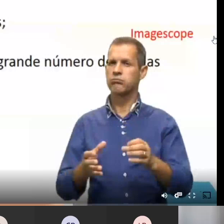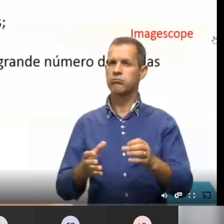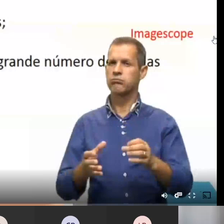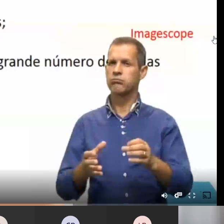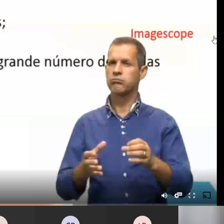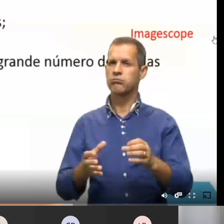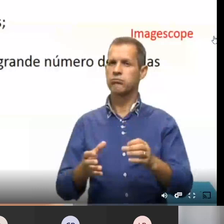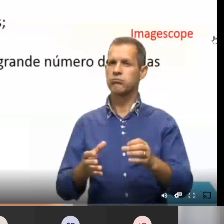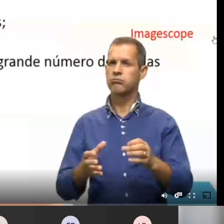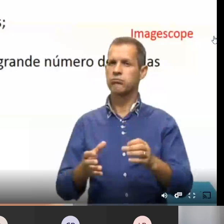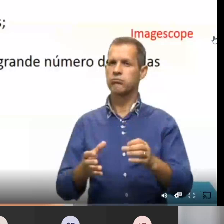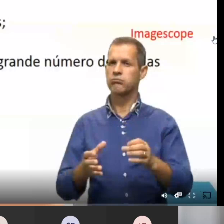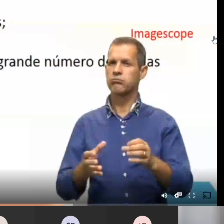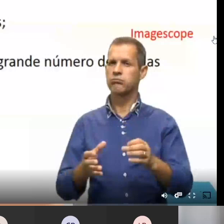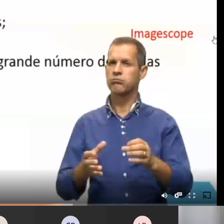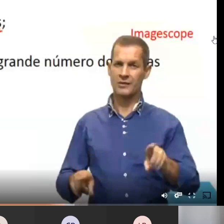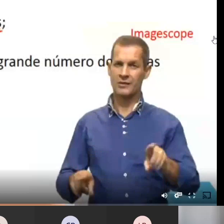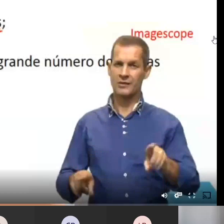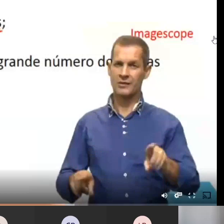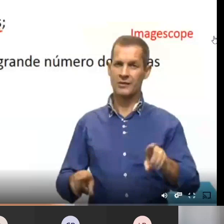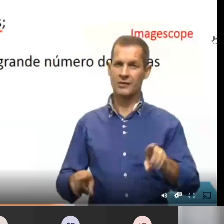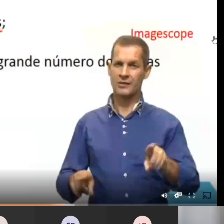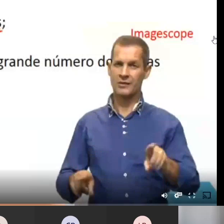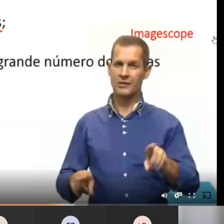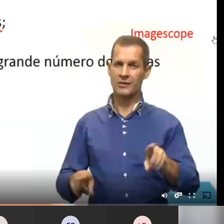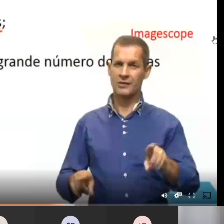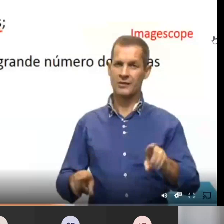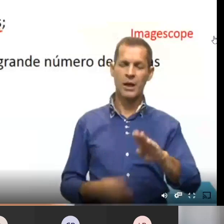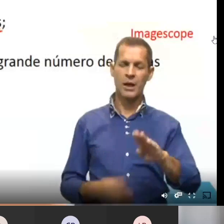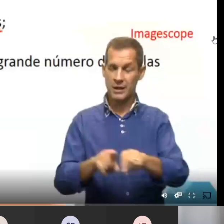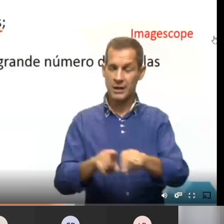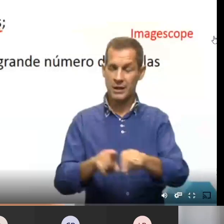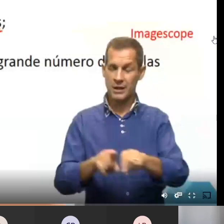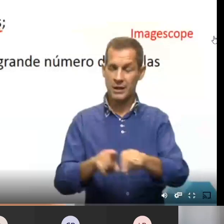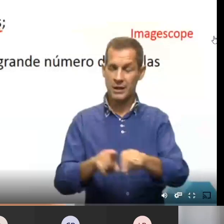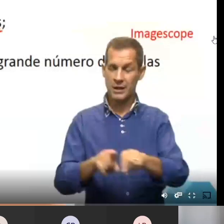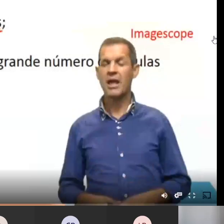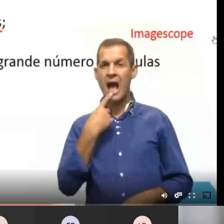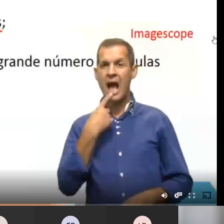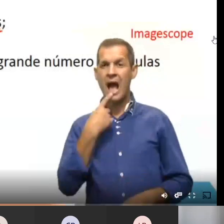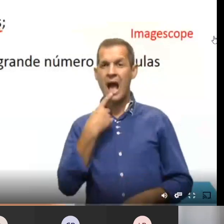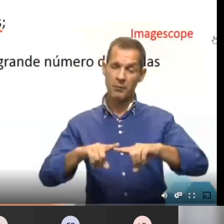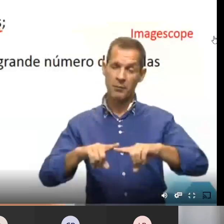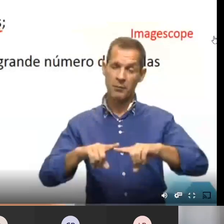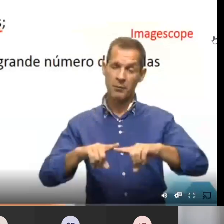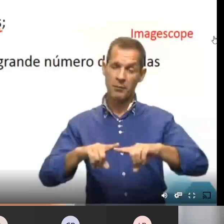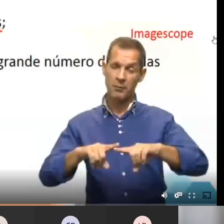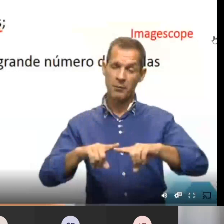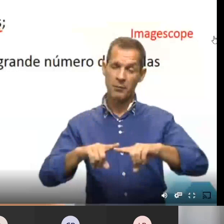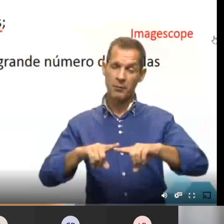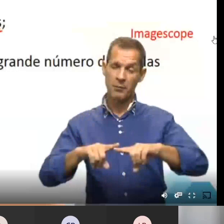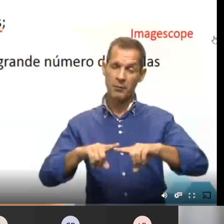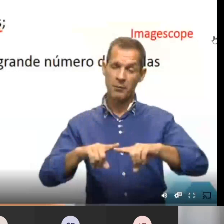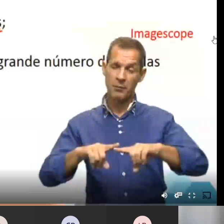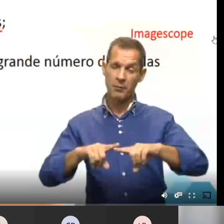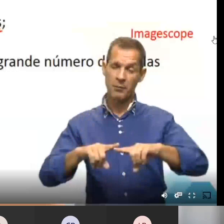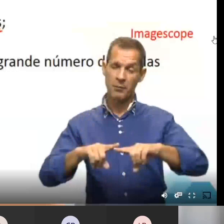Aí, no baço, nós teremos a polpa branca e a polpa vermelha. A polpa branca será uma região